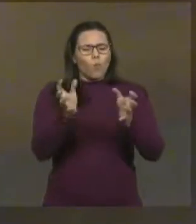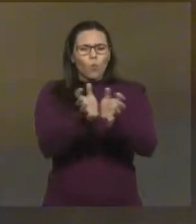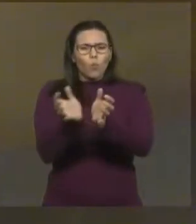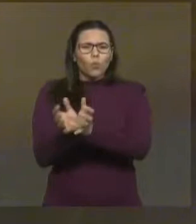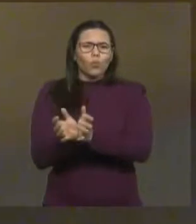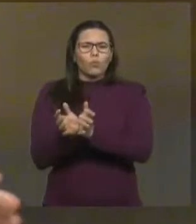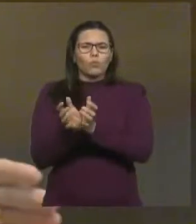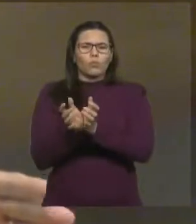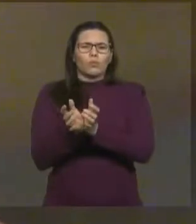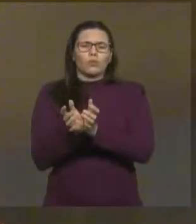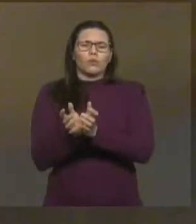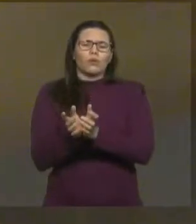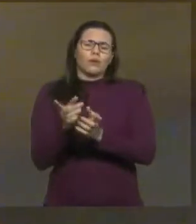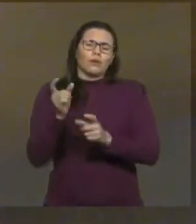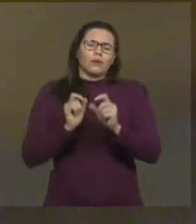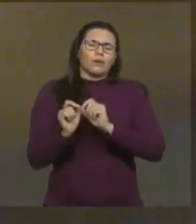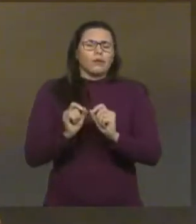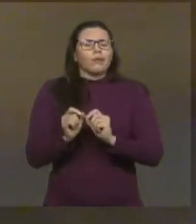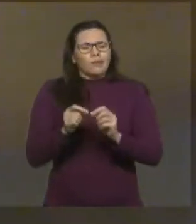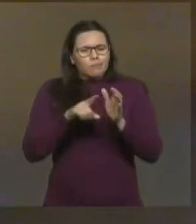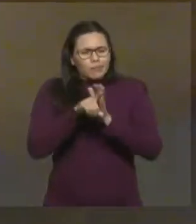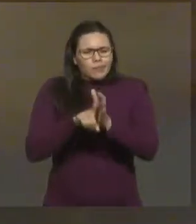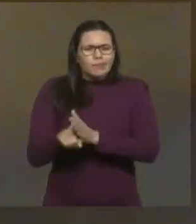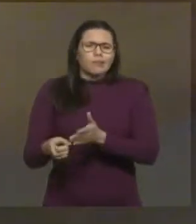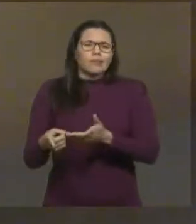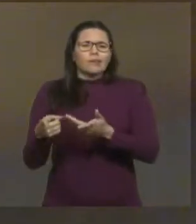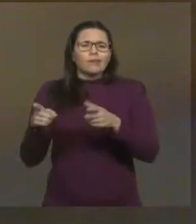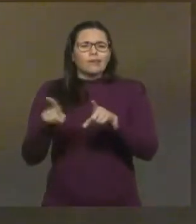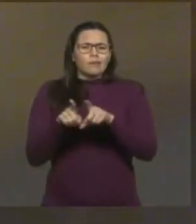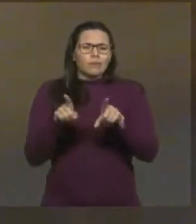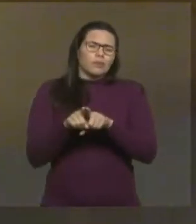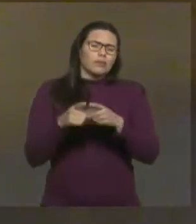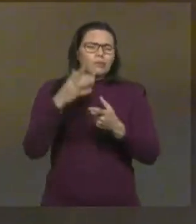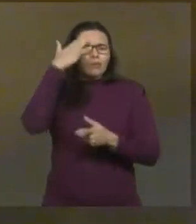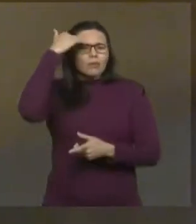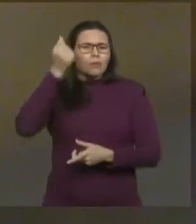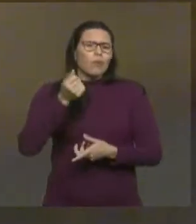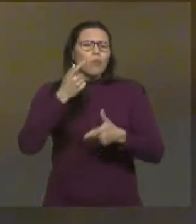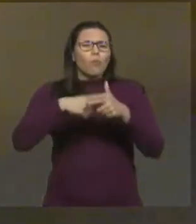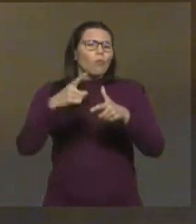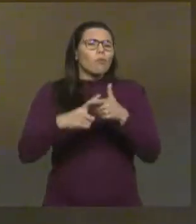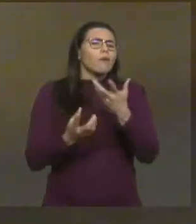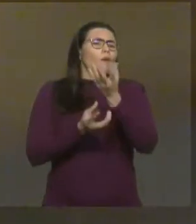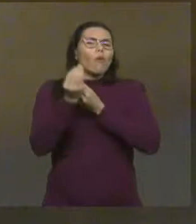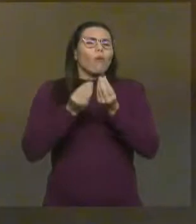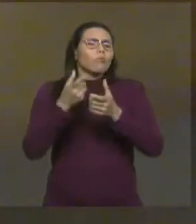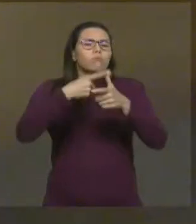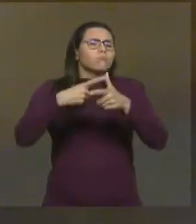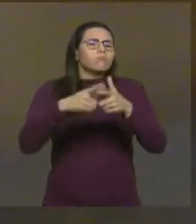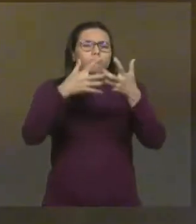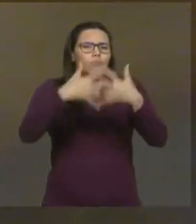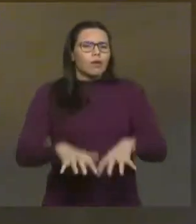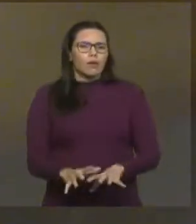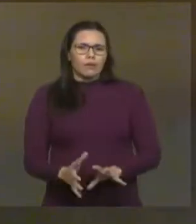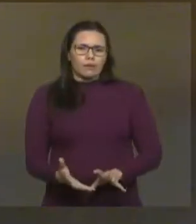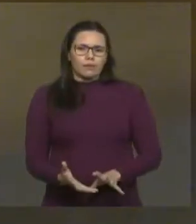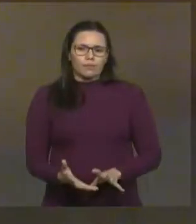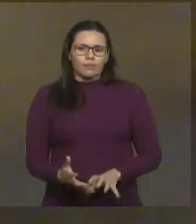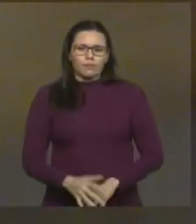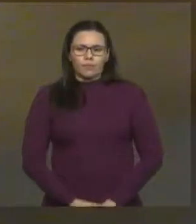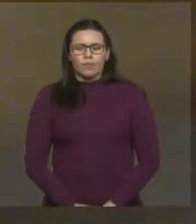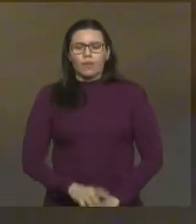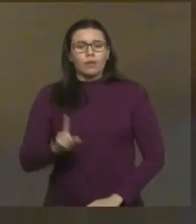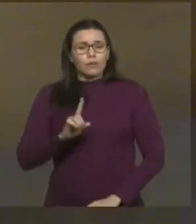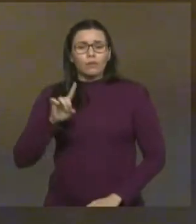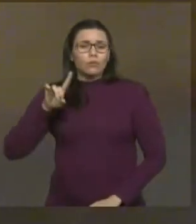o Fundo de Combate ao Câncer não é só para o Aldenor Abelo, nós temos que ajudar também todas as instituições